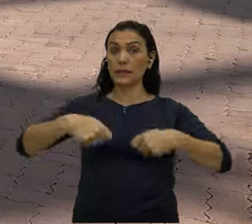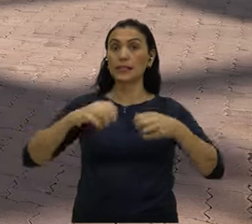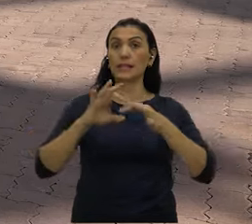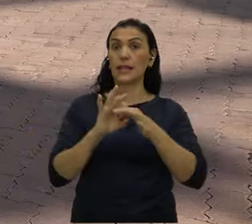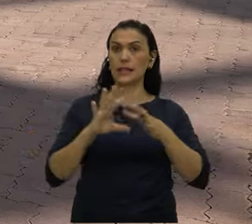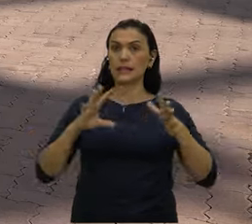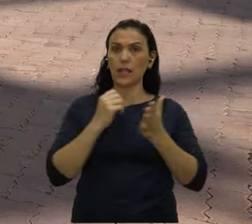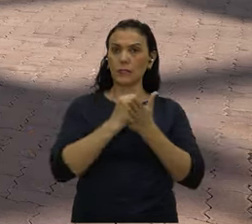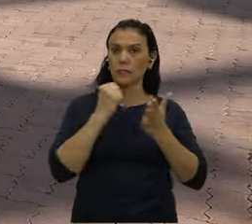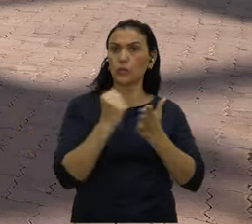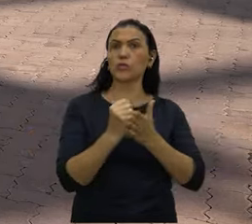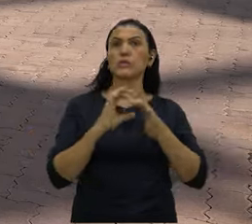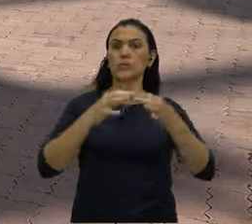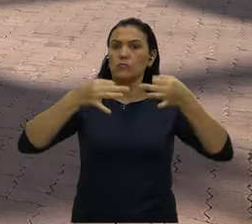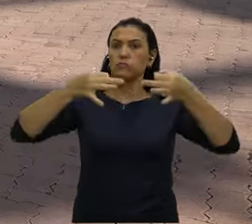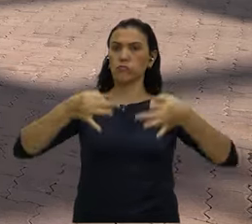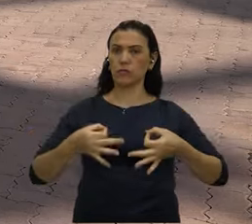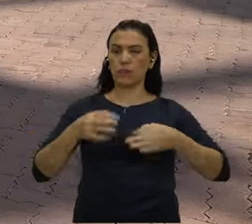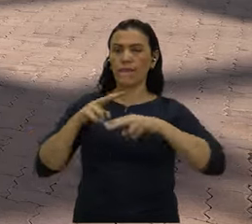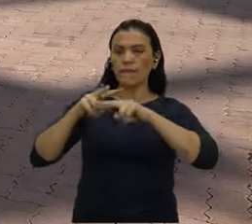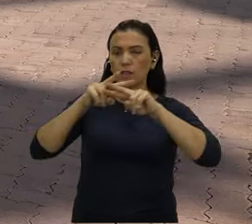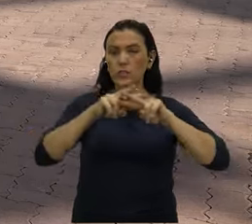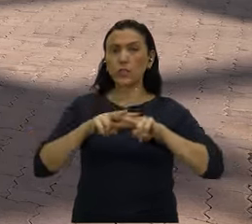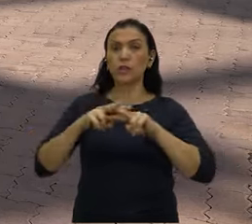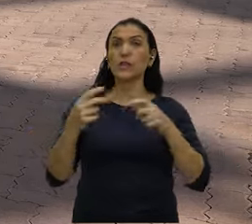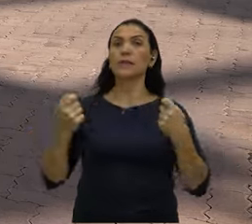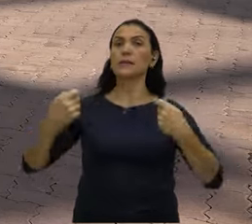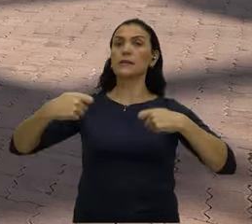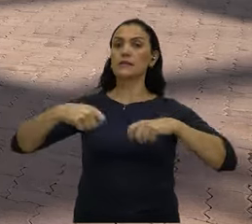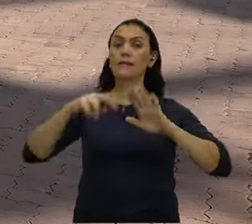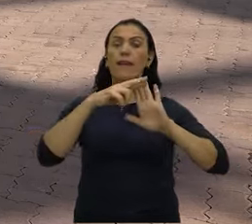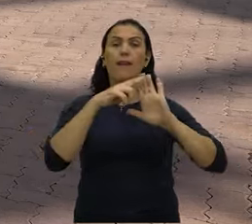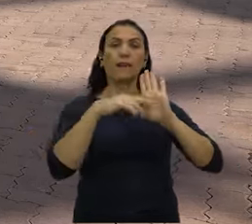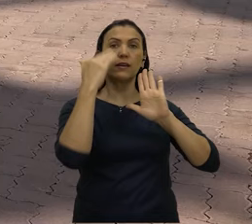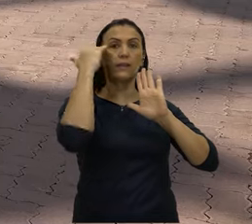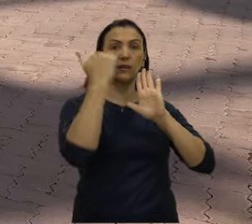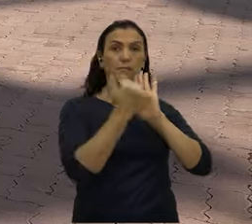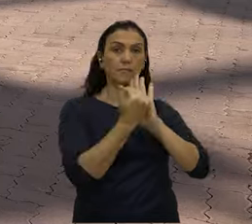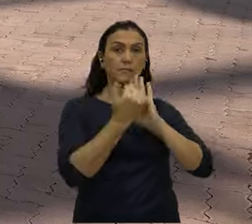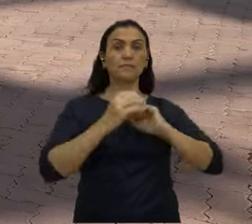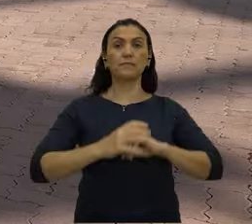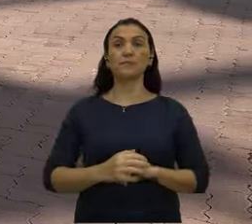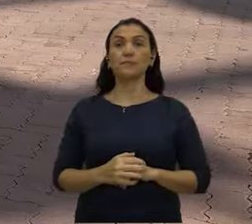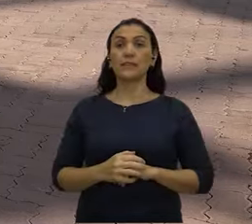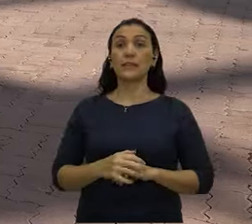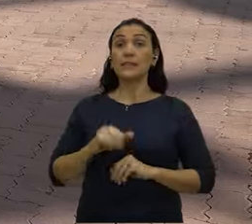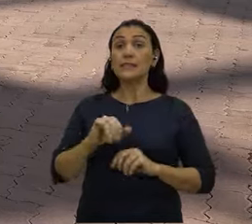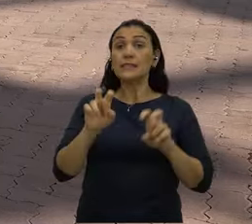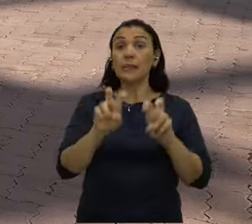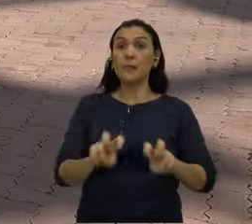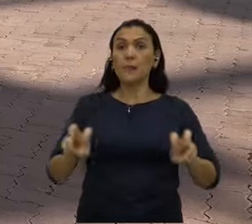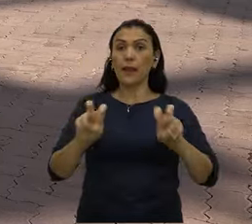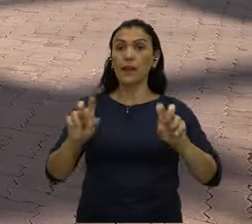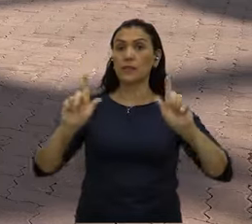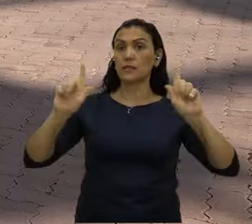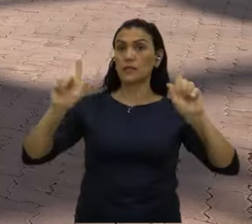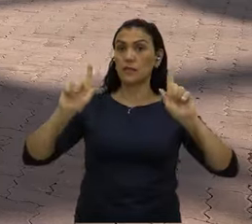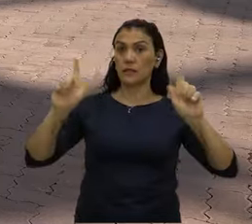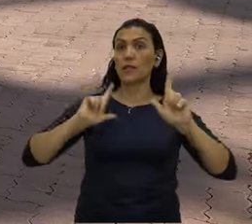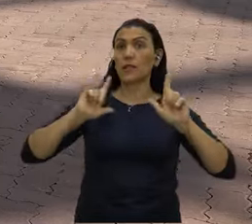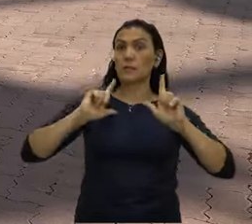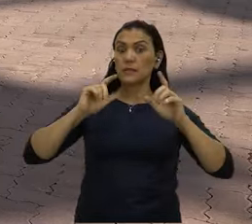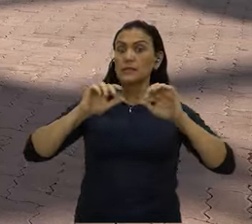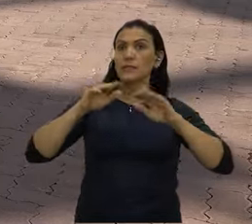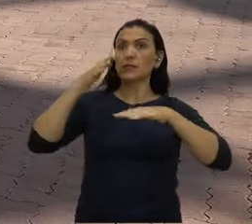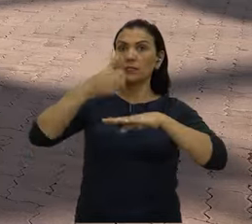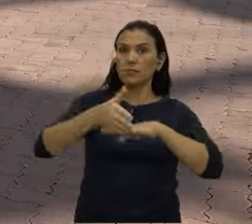ter licença, autorização, vistorias, ou seja, é necessário cumprir regras e normas. E sem um parque, esse acompanhamento faz